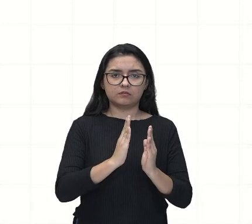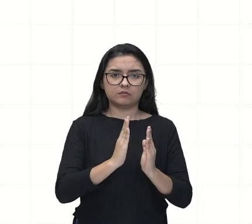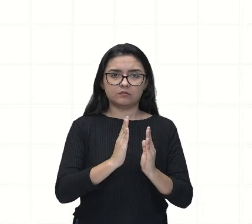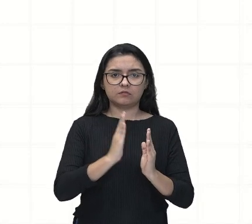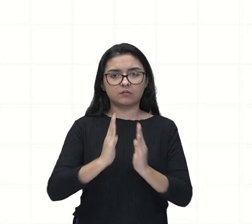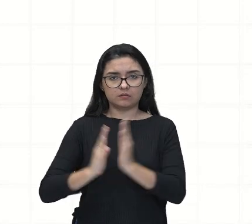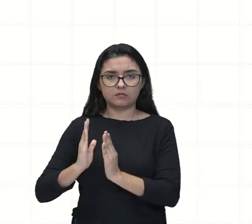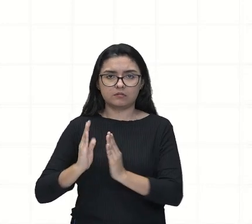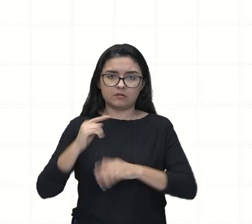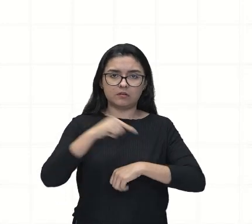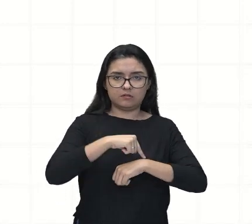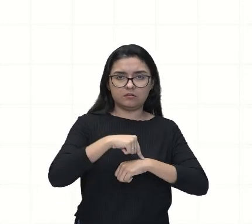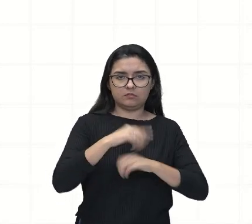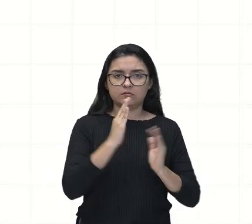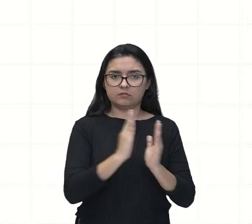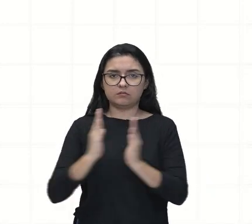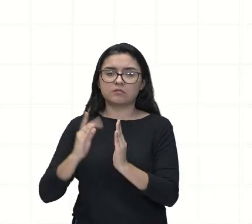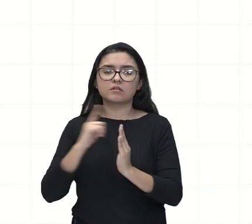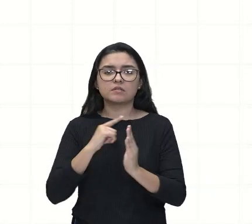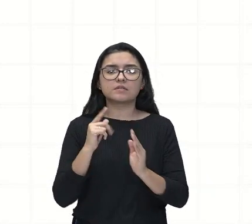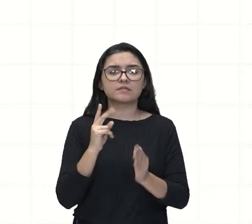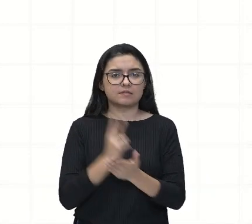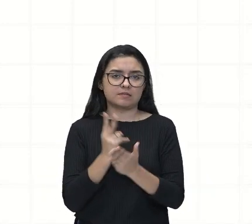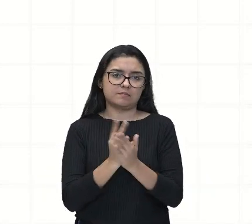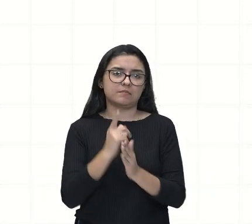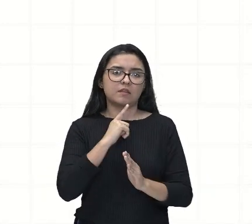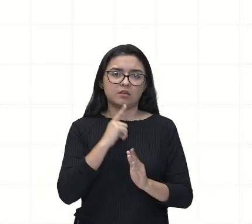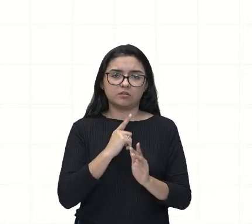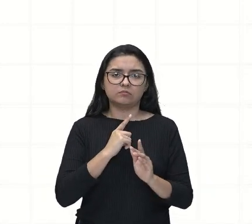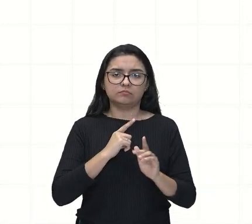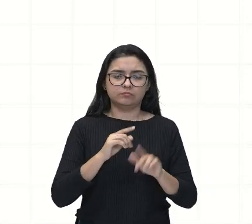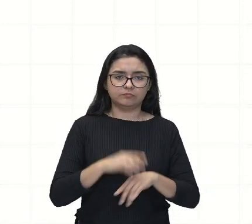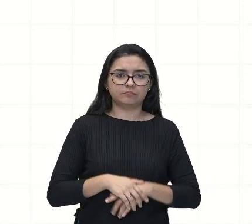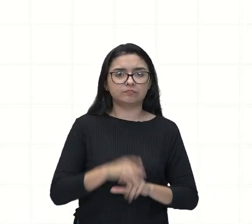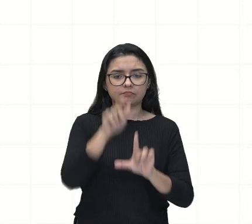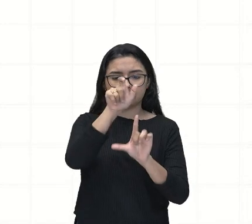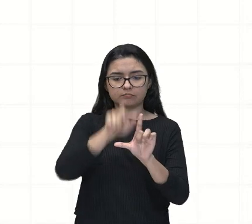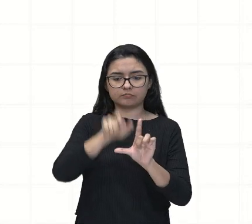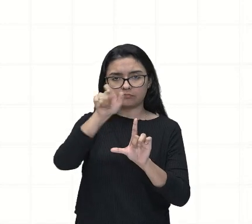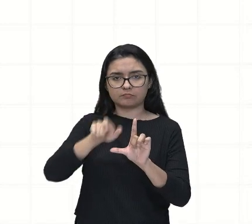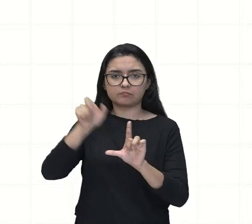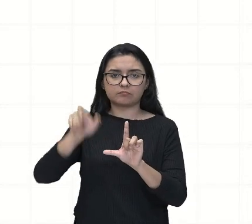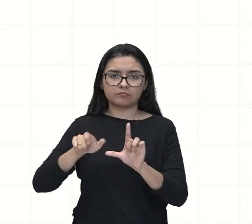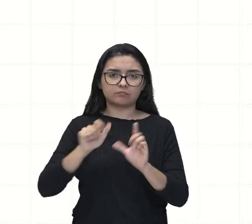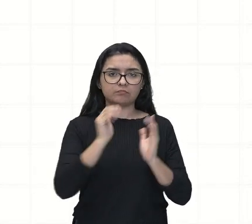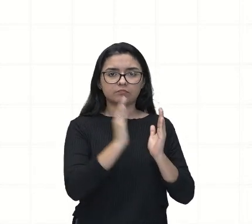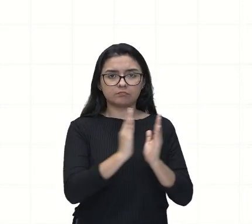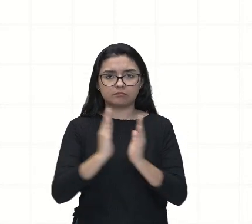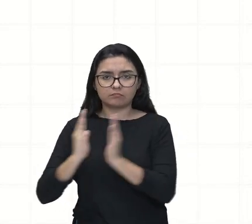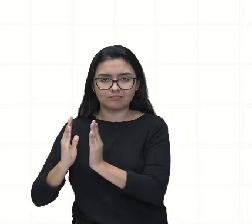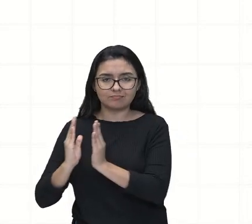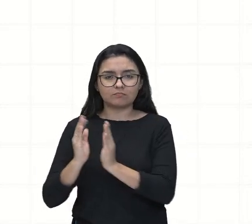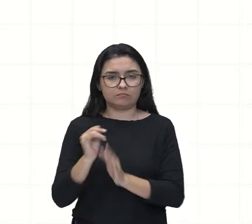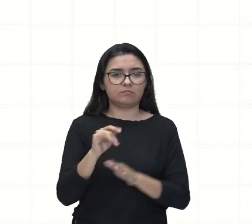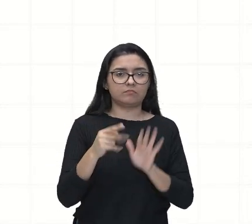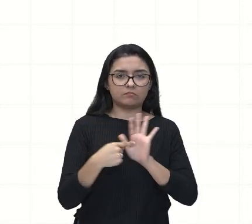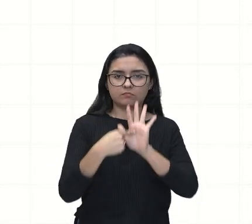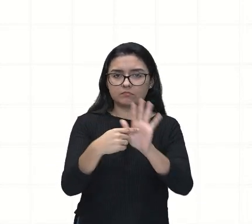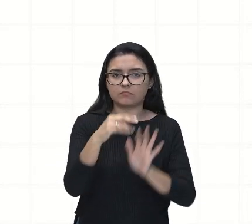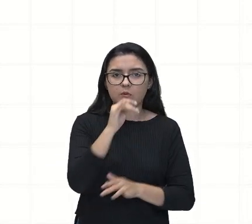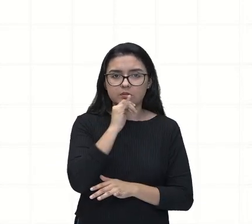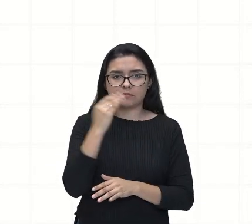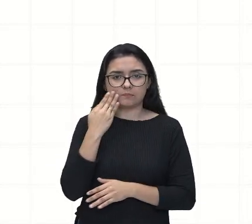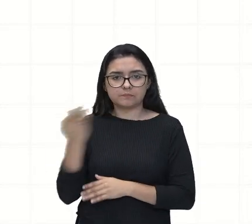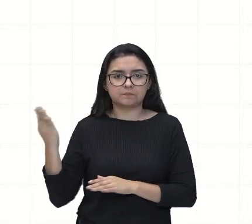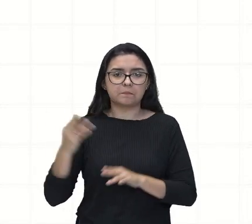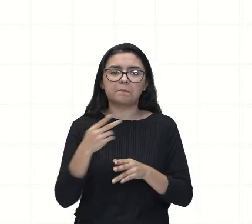histograma ele sempre vai ter colunas juntinhas. Tudo bem? Então, observe aqui comigo nesse exemplo.